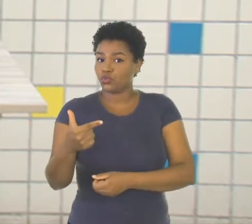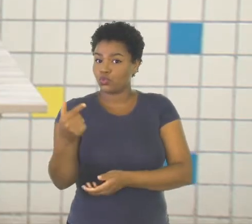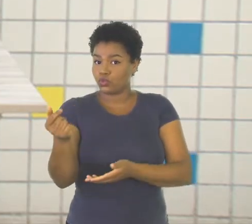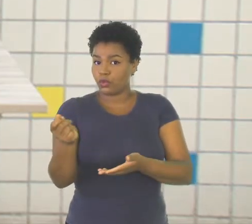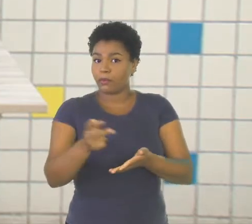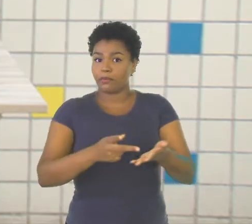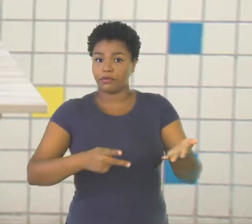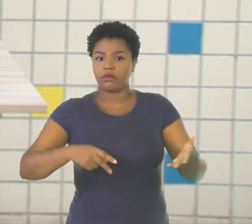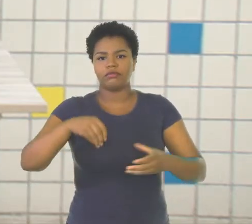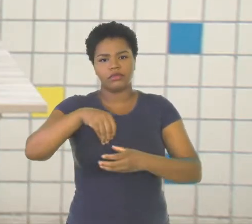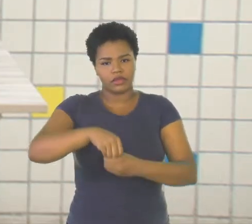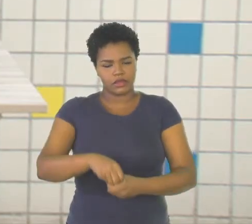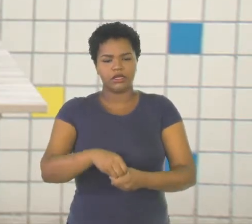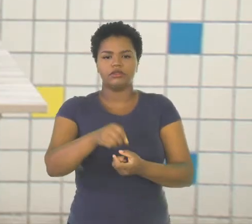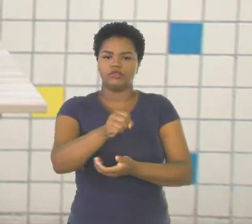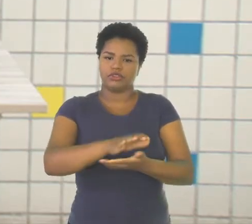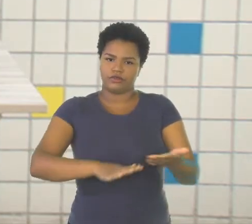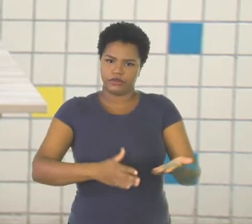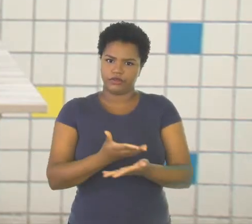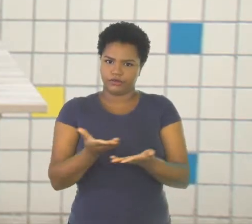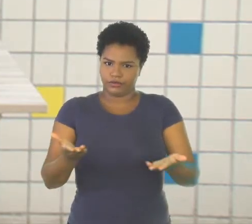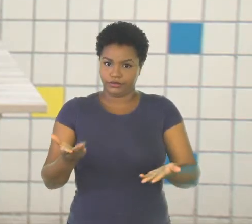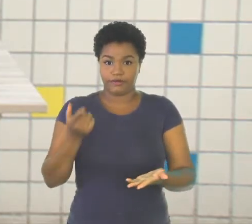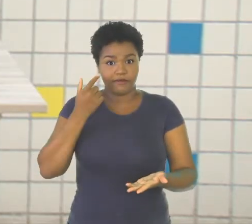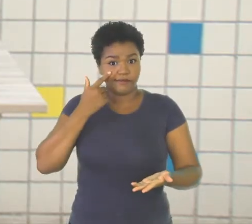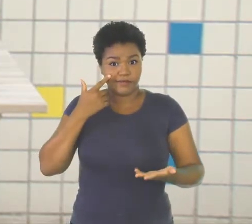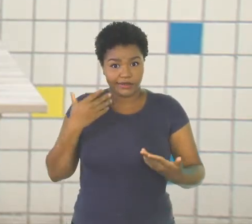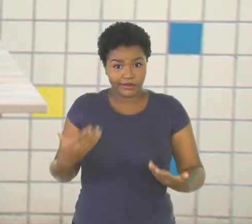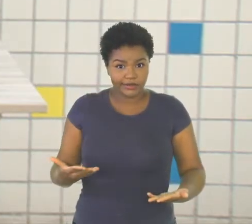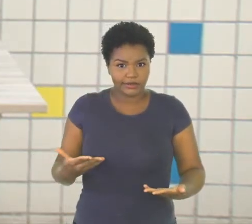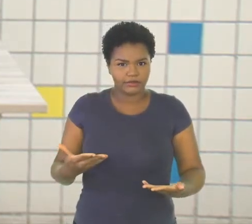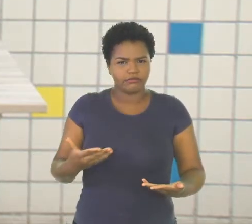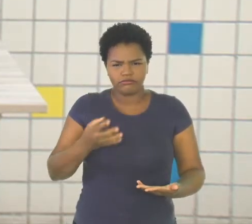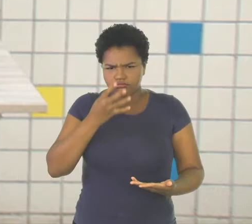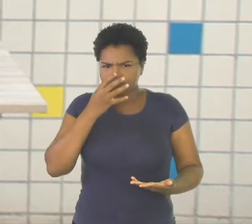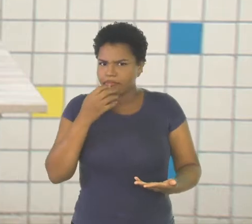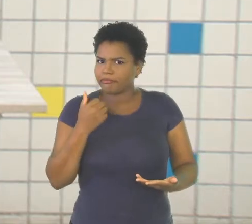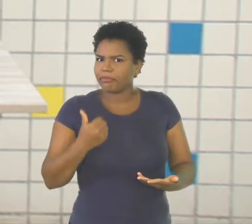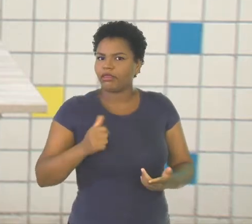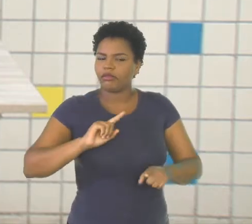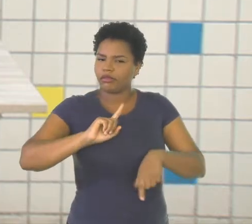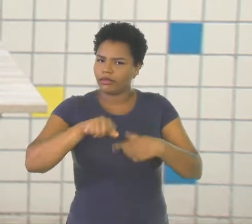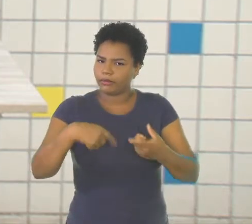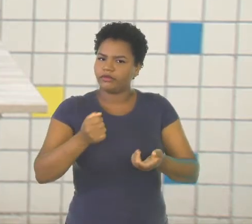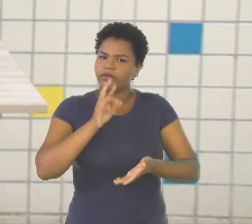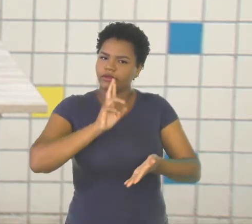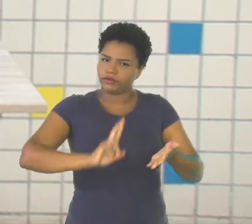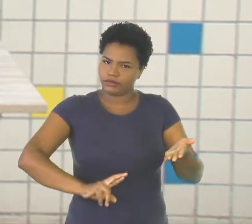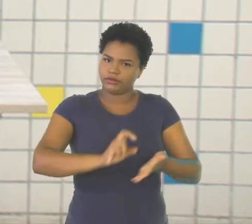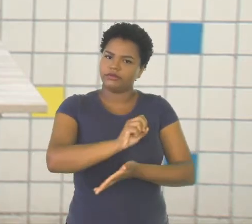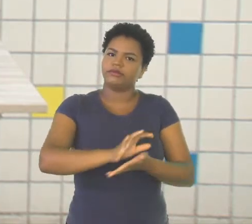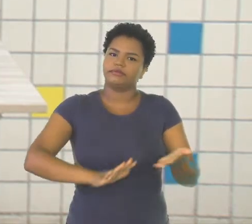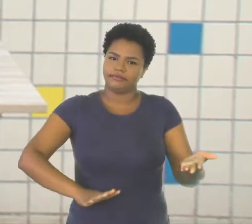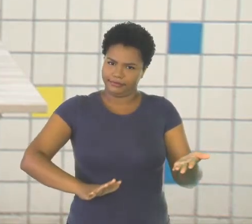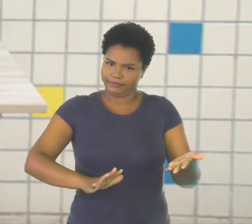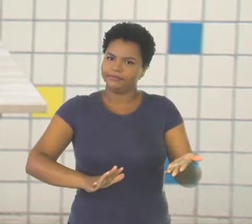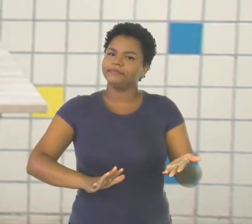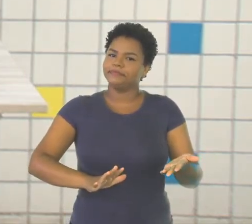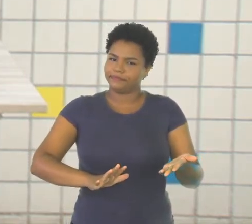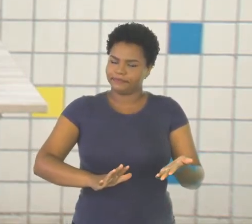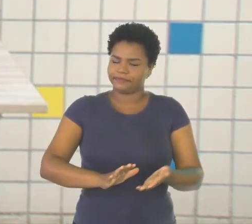no seu bloco de estudo. Vamos observar? Observe bem, porque depois nós vamos responder as questõezinhas a